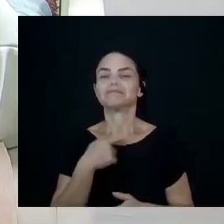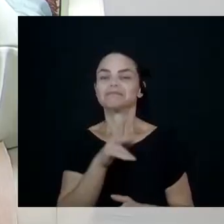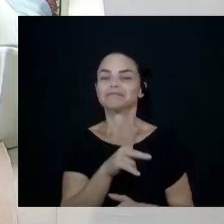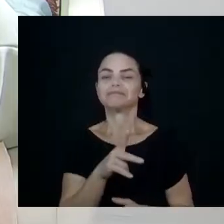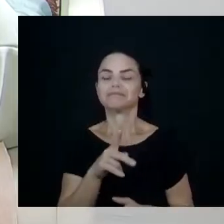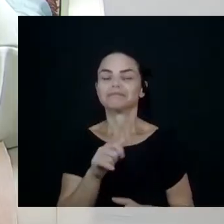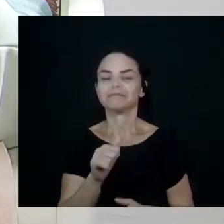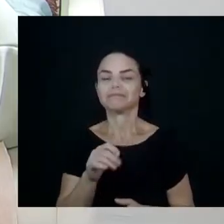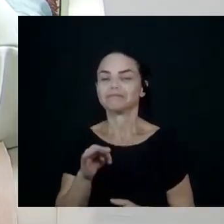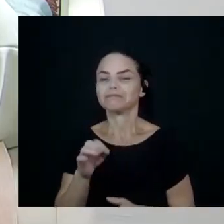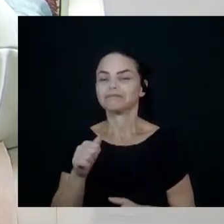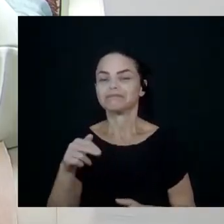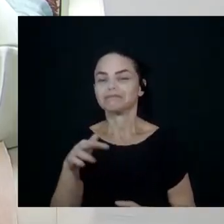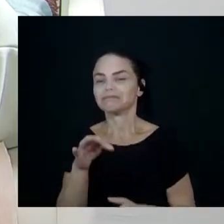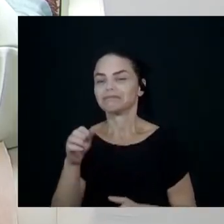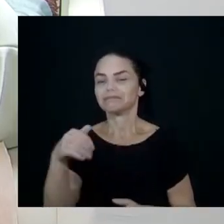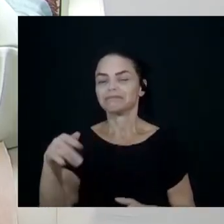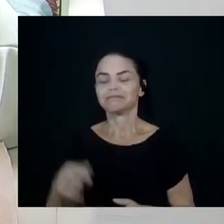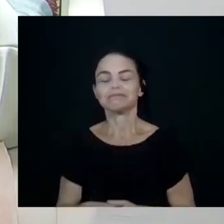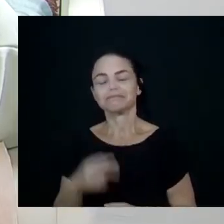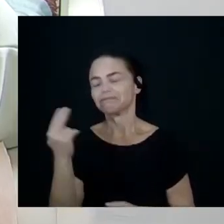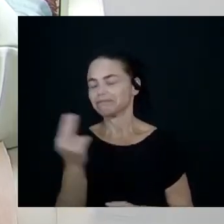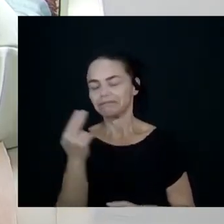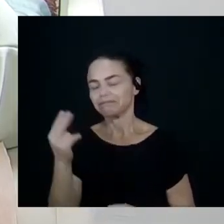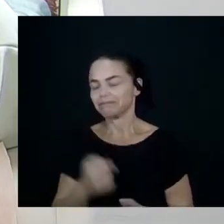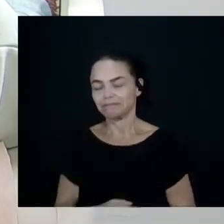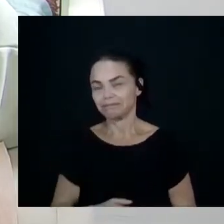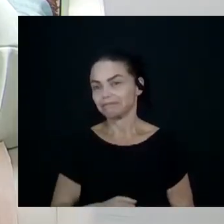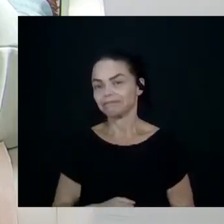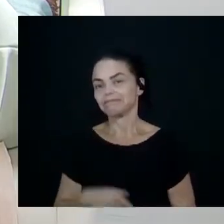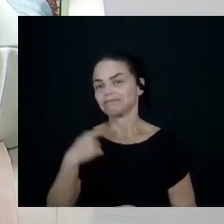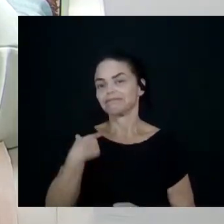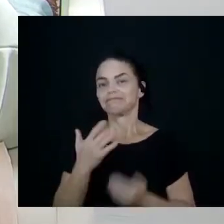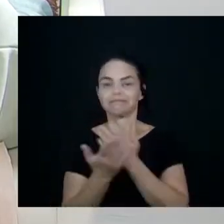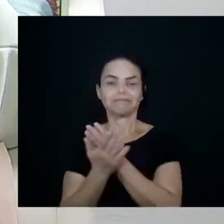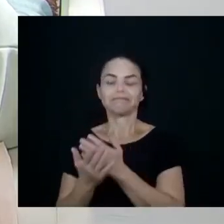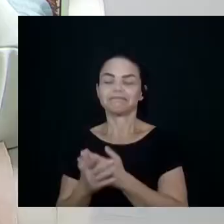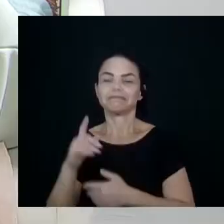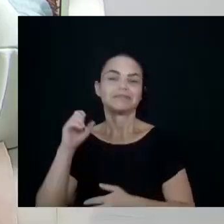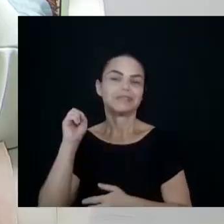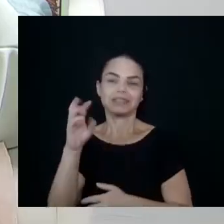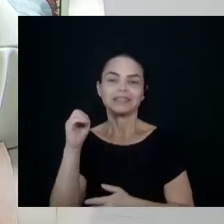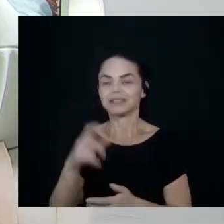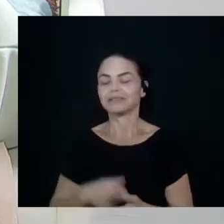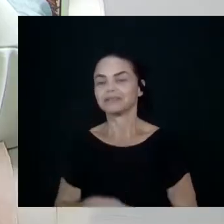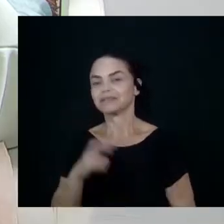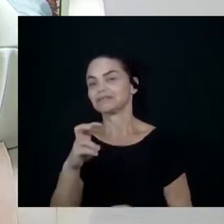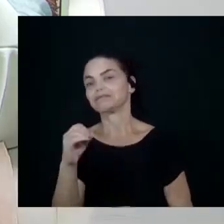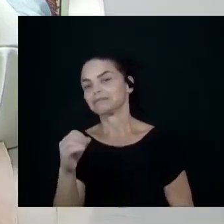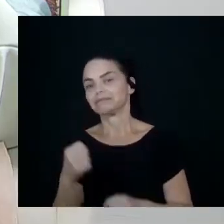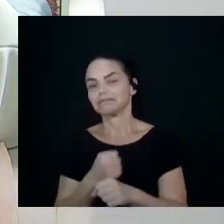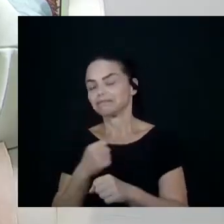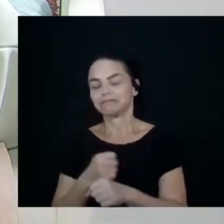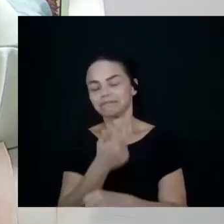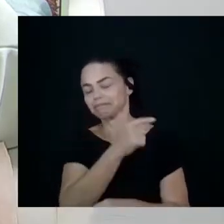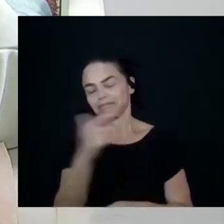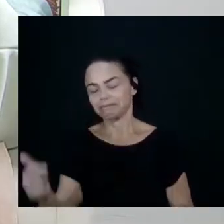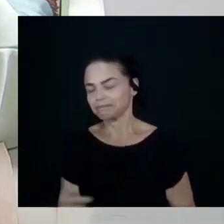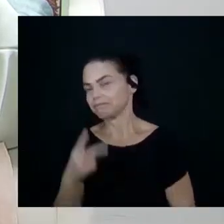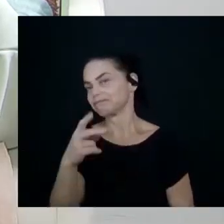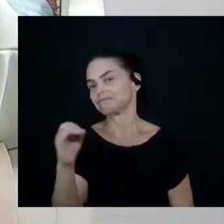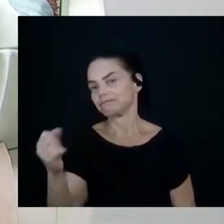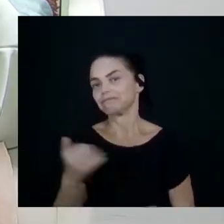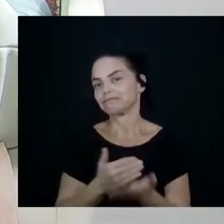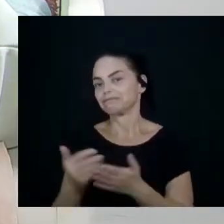plataforma. Sim. Porque é muito importante, não dá para fugir, né? Mas assim, há 50 anos não existia isso, há 20 quando você começou,